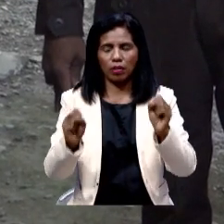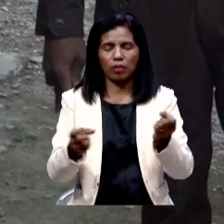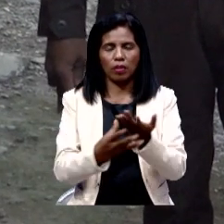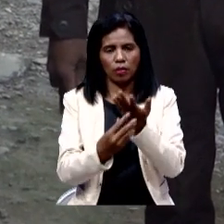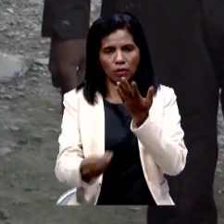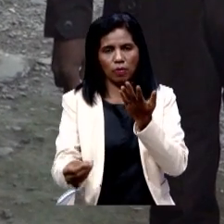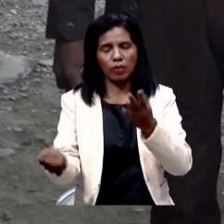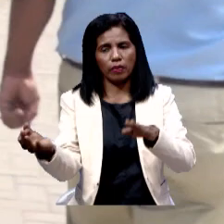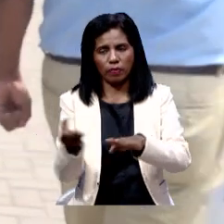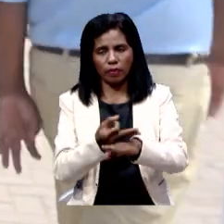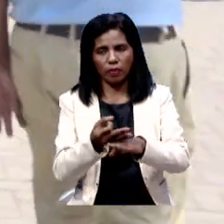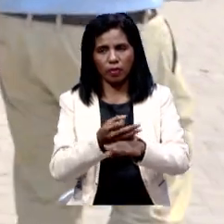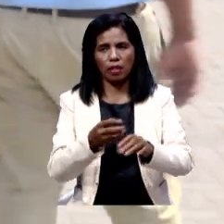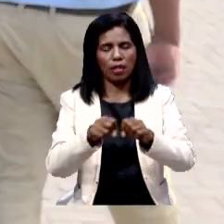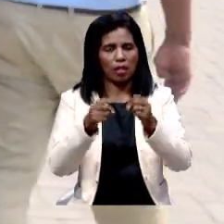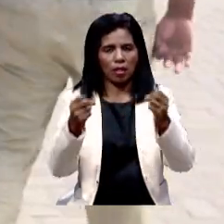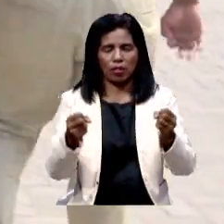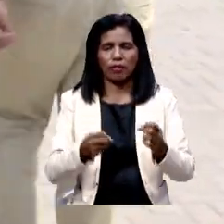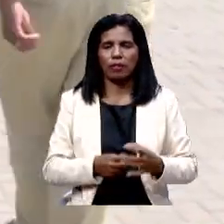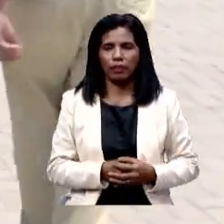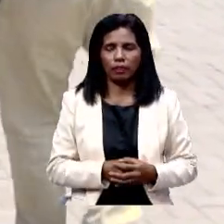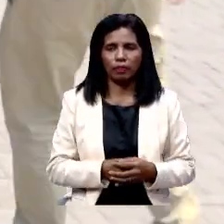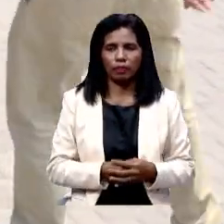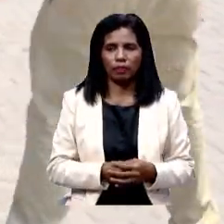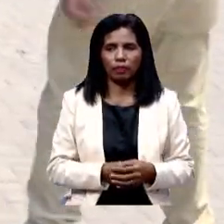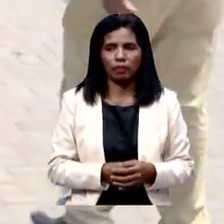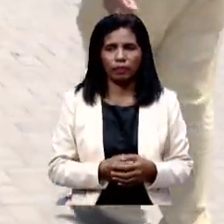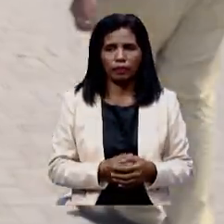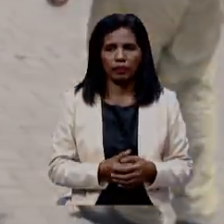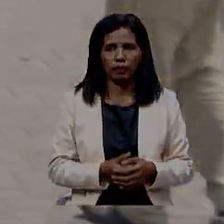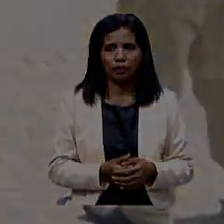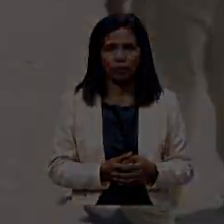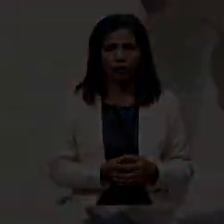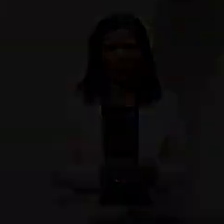dokumento hirak ne la funciona ho diak ka avaria. Agustinho da Costa, GMN.